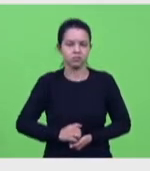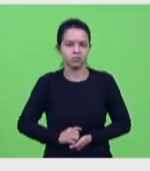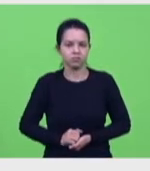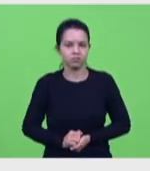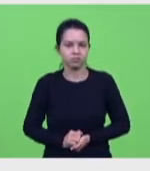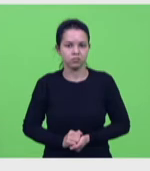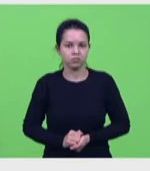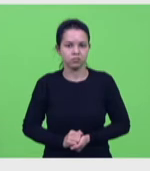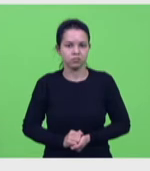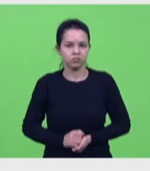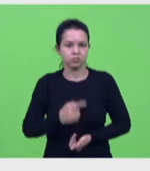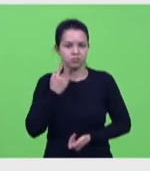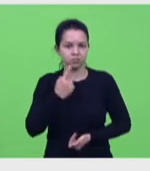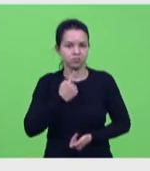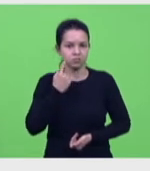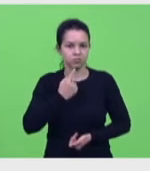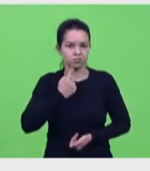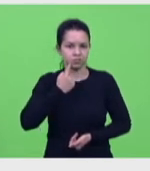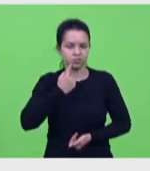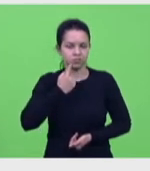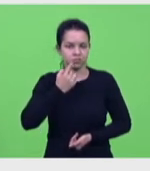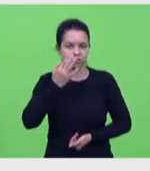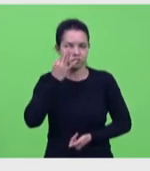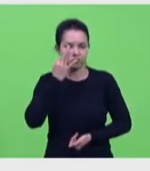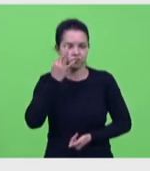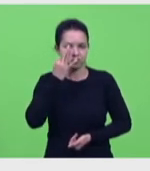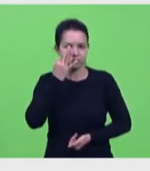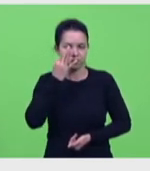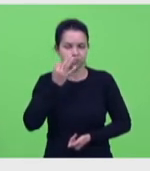Como é que vota o deputado Fernando Kreling?